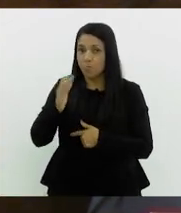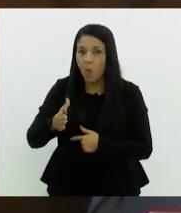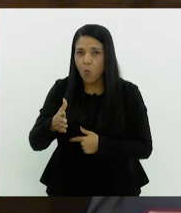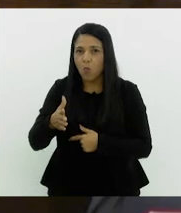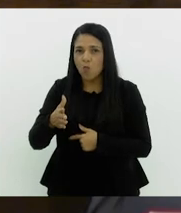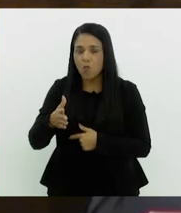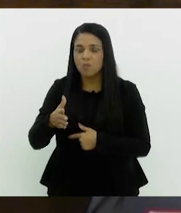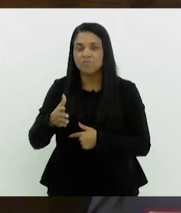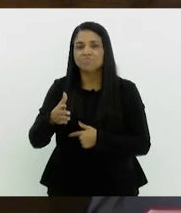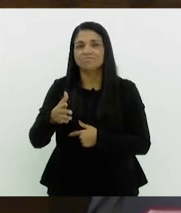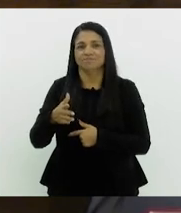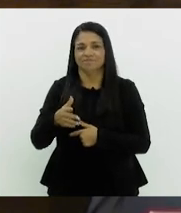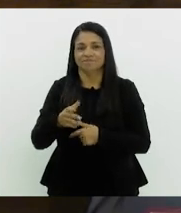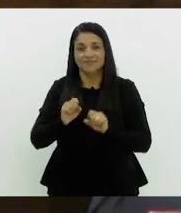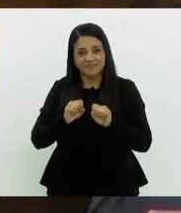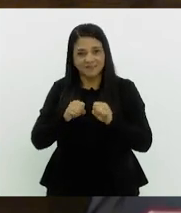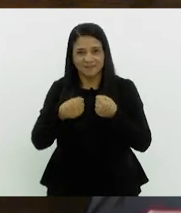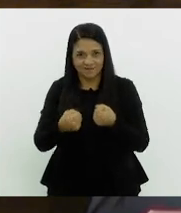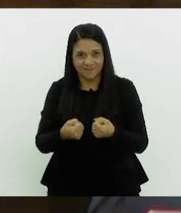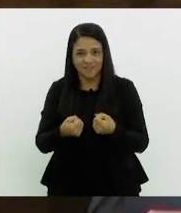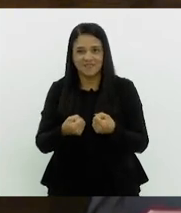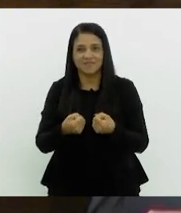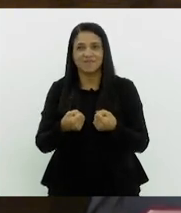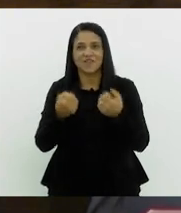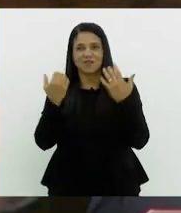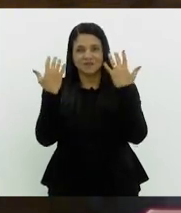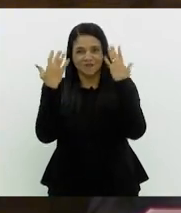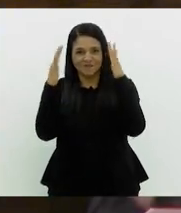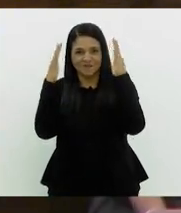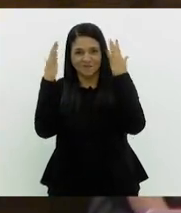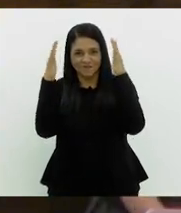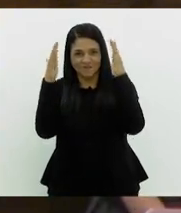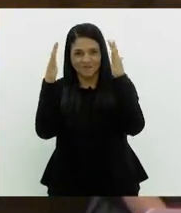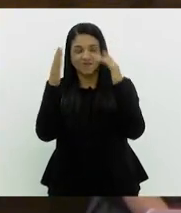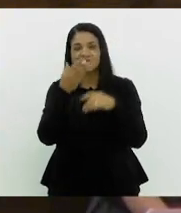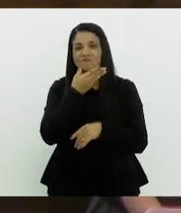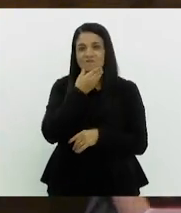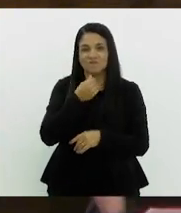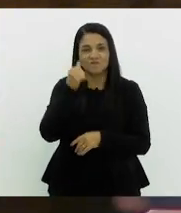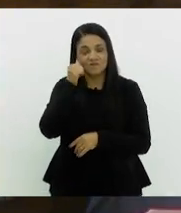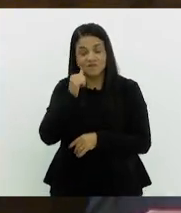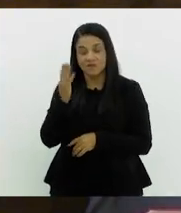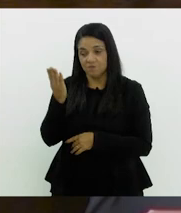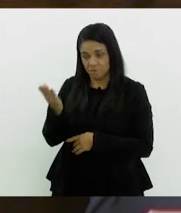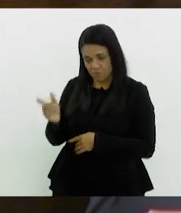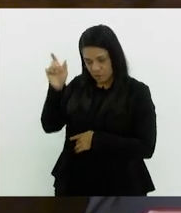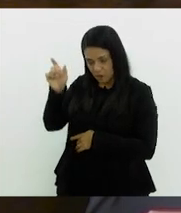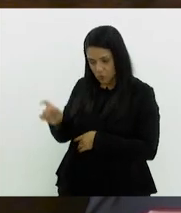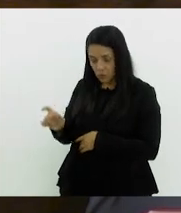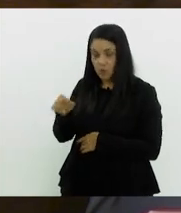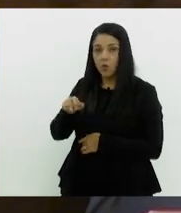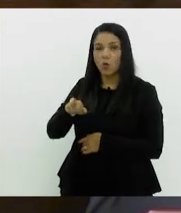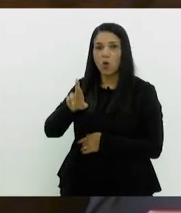dessa prerrogativa. Quero saudá-los, aos senhores e senhoras, na pessoa do Robson, que é um dos homens